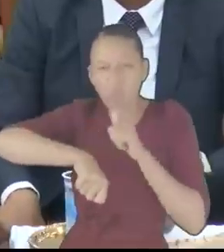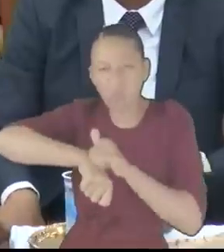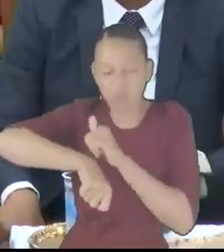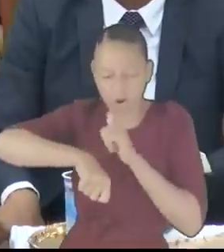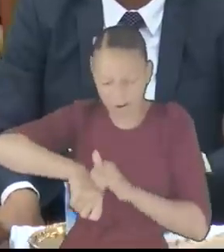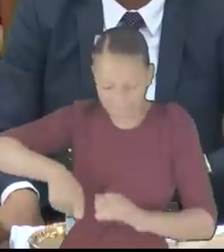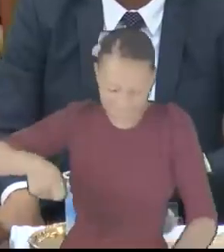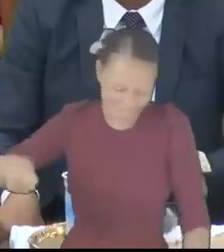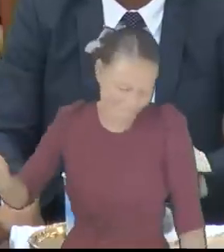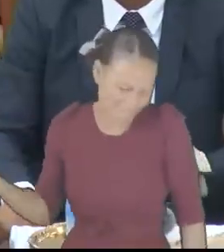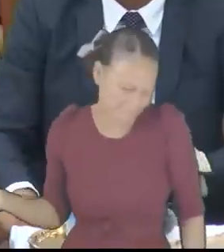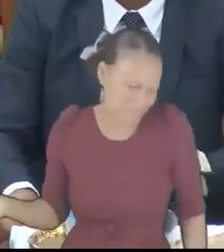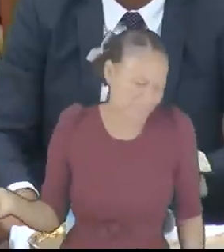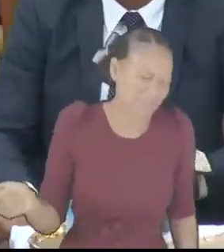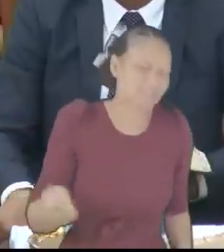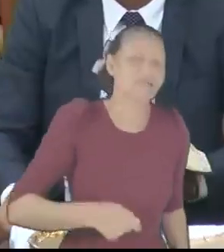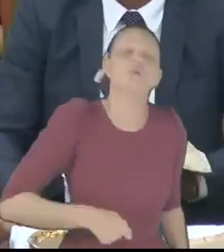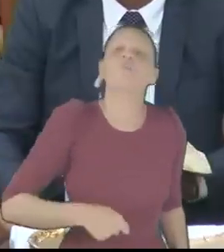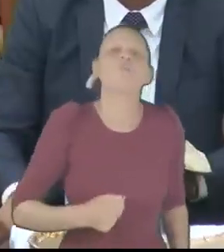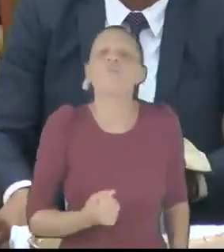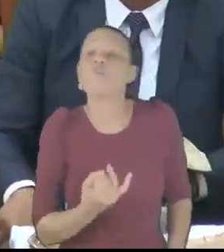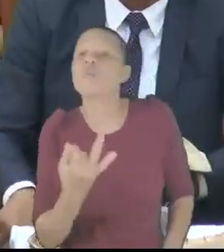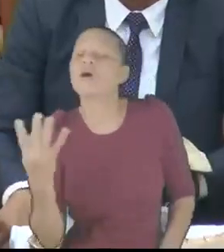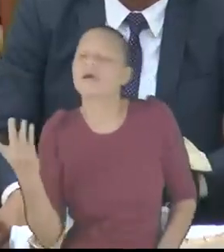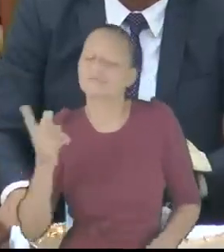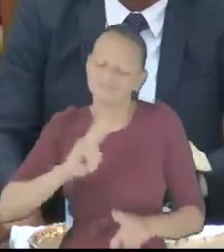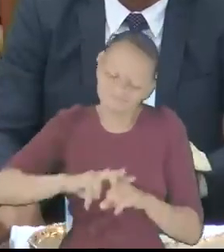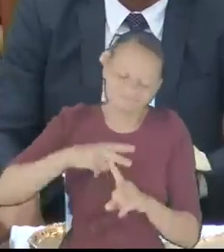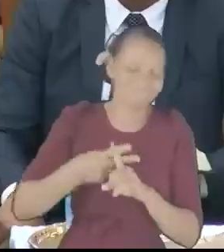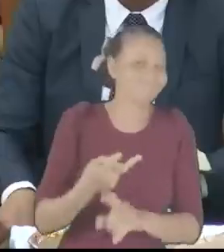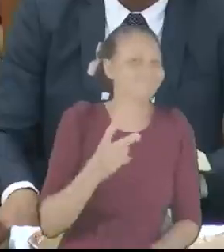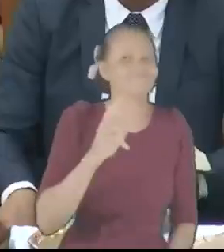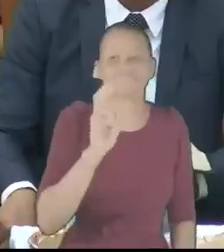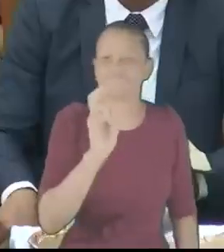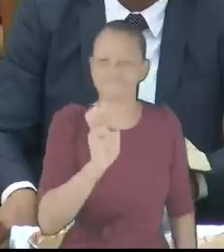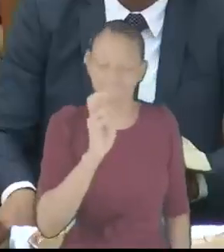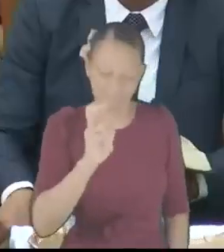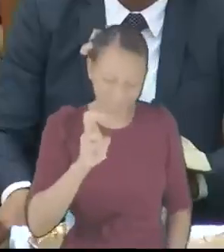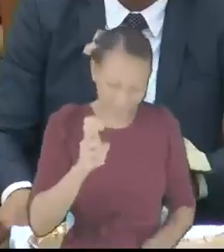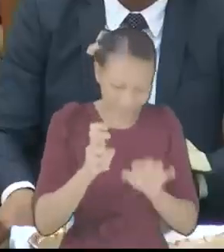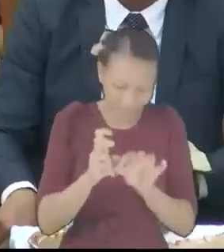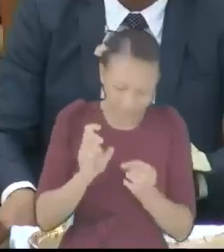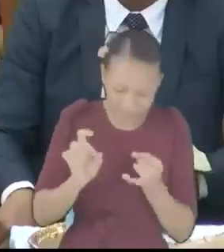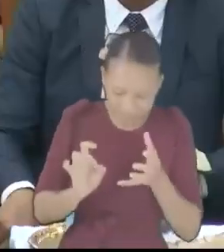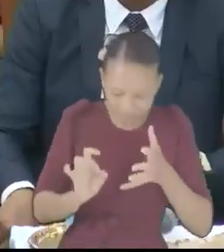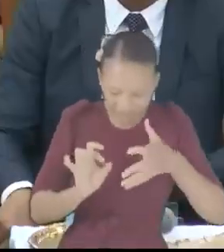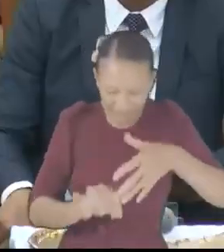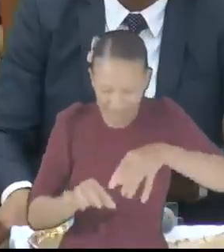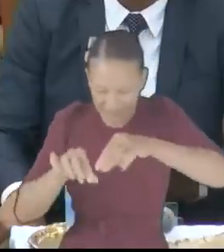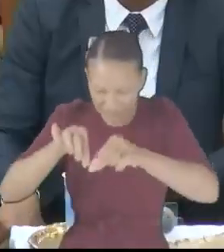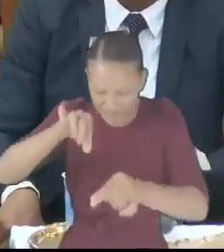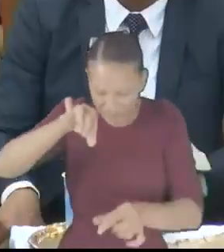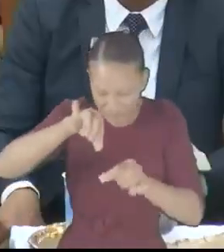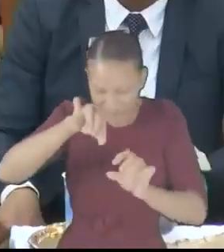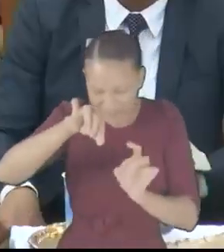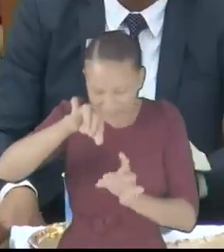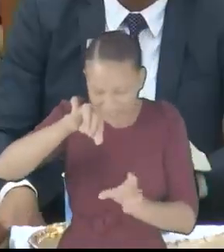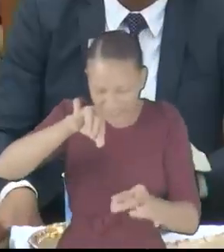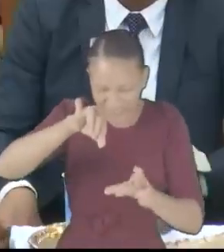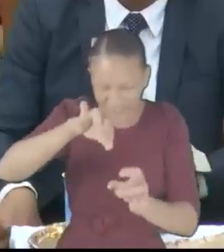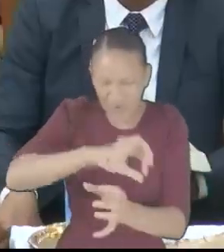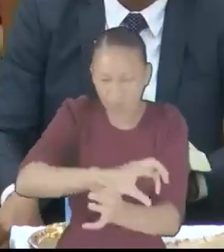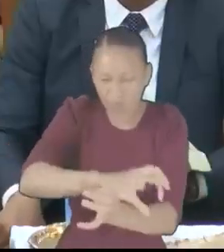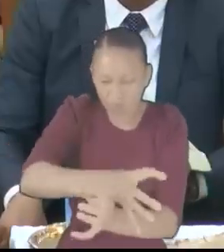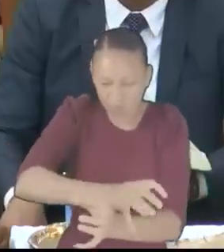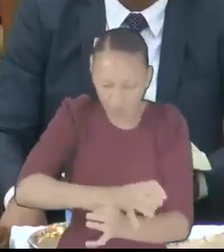uma chicotada. Eram quantas, meus amados irmãos? 5. E na ponta de cada tira de couro tinha um